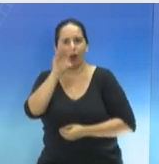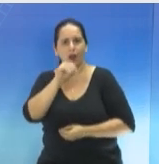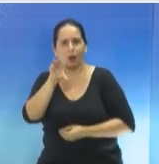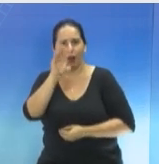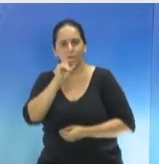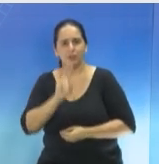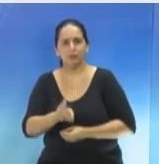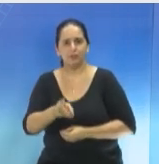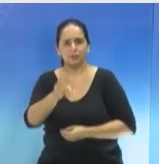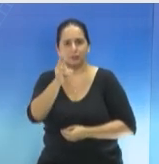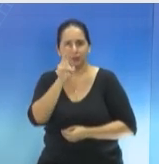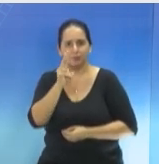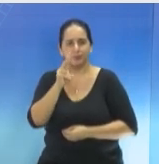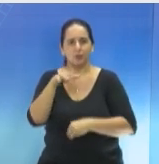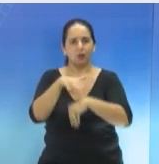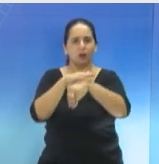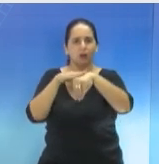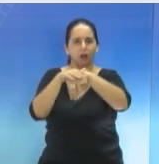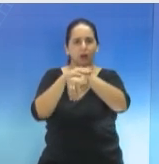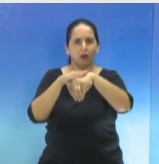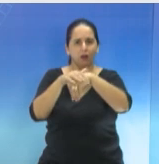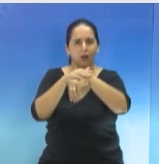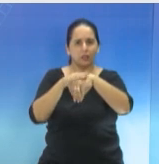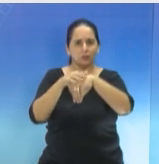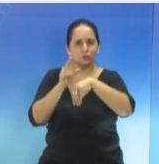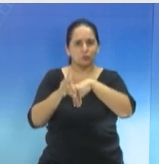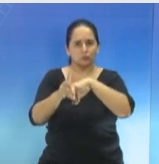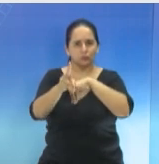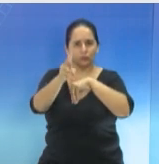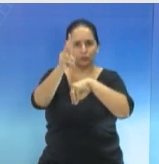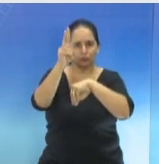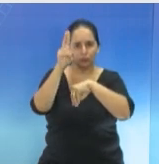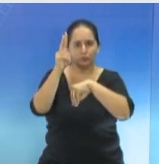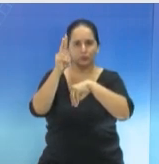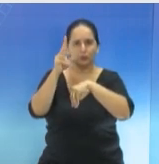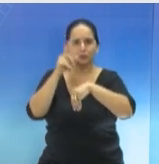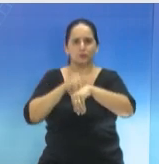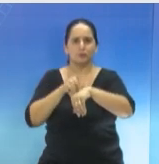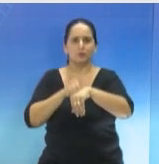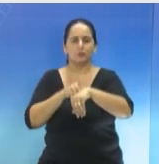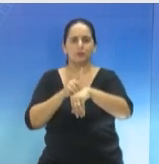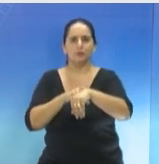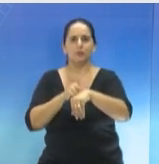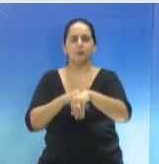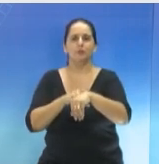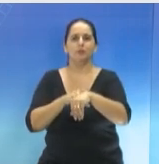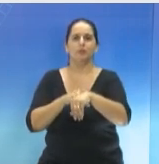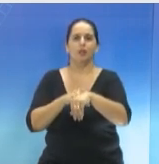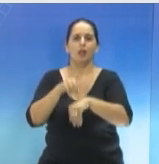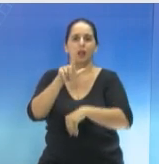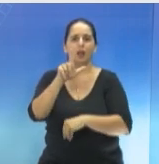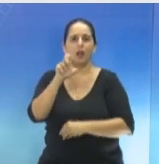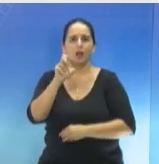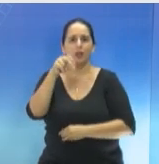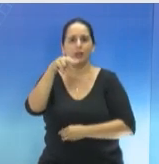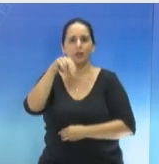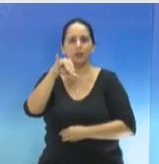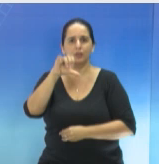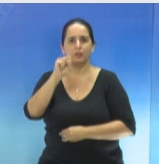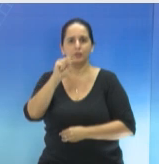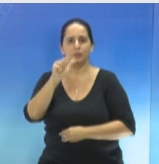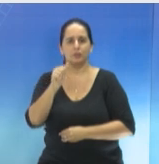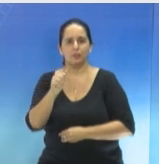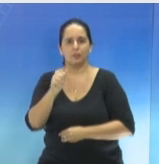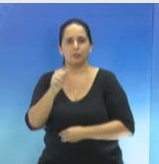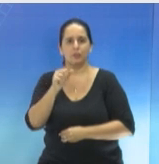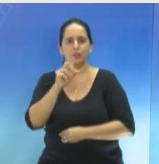Nessas conversas intermináveis de linguagem solta e assuntos crus, Lenisa se